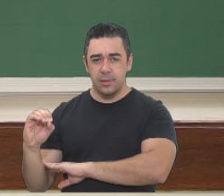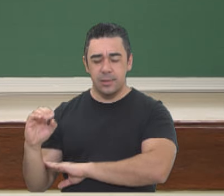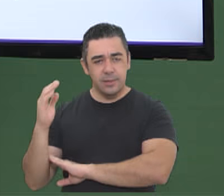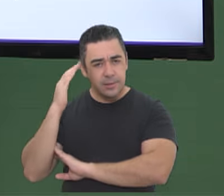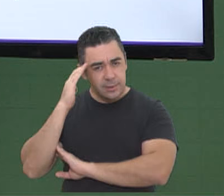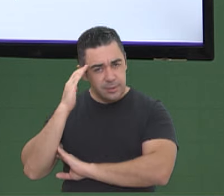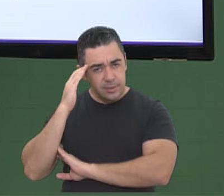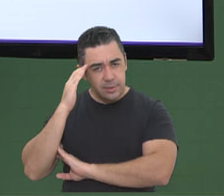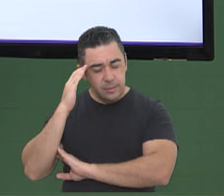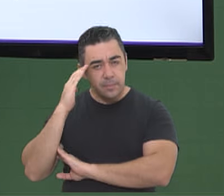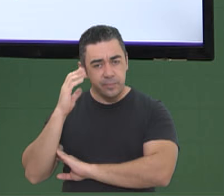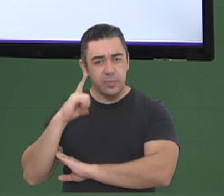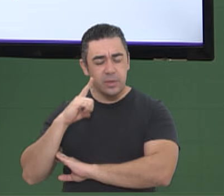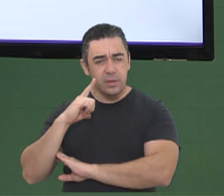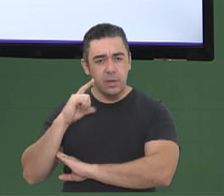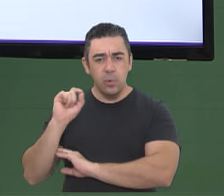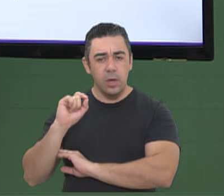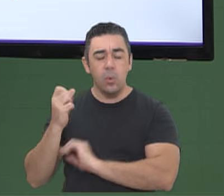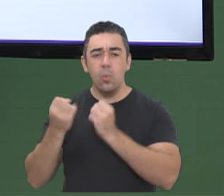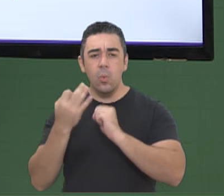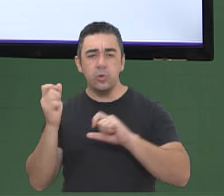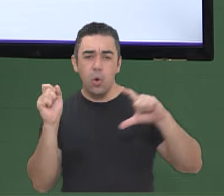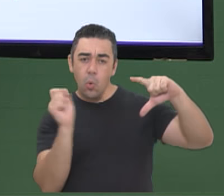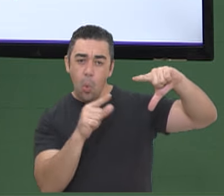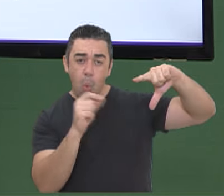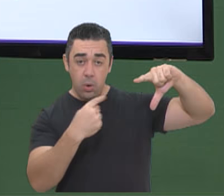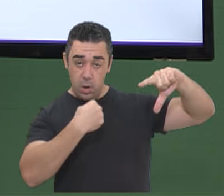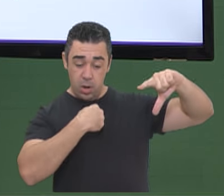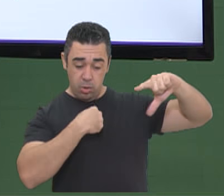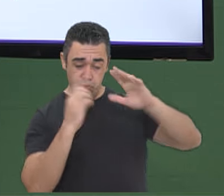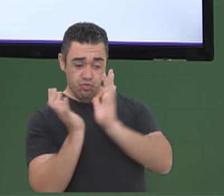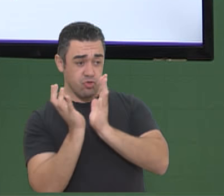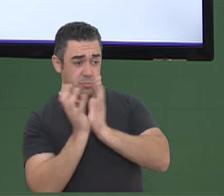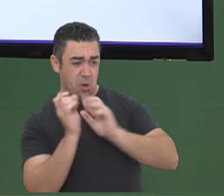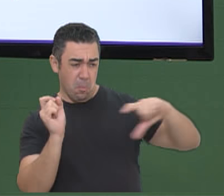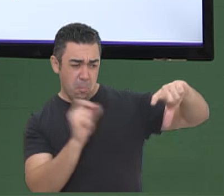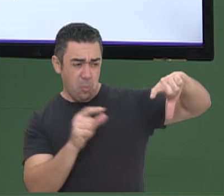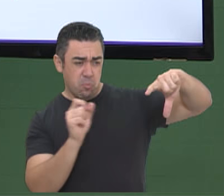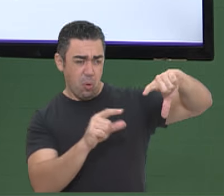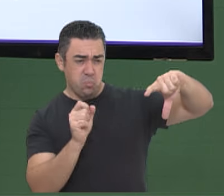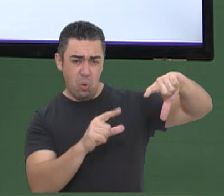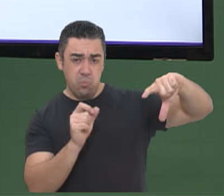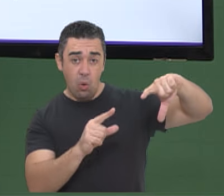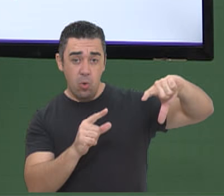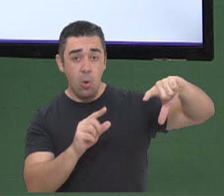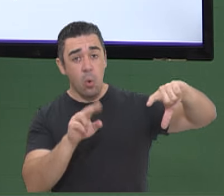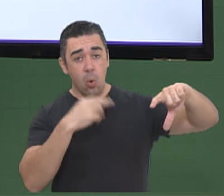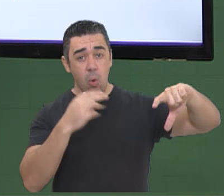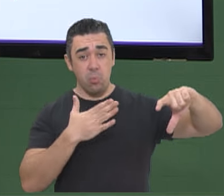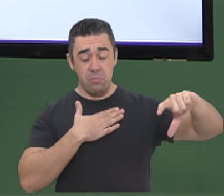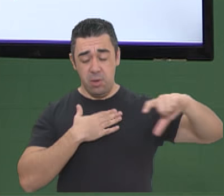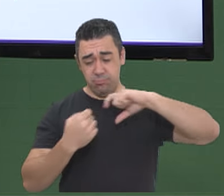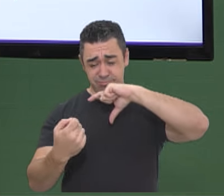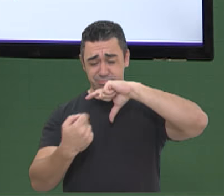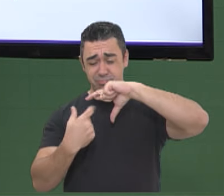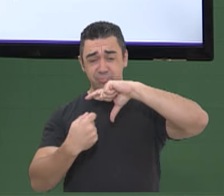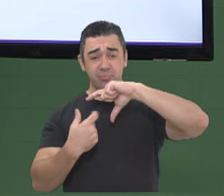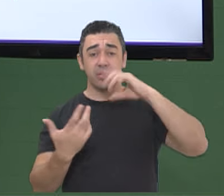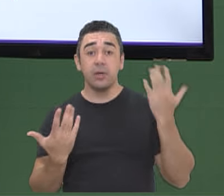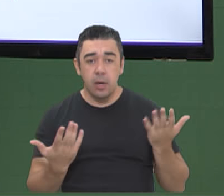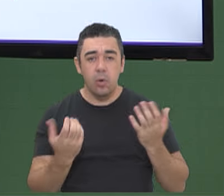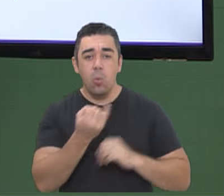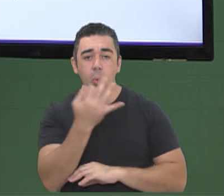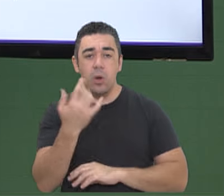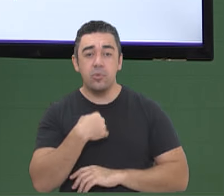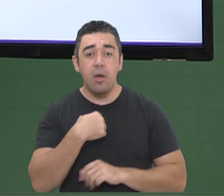de gols está relacionado com gols feitos e gols marcados e sofridos, né? Então vamos lá,